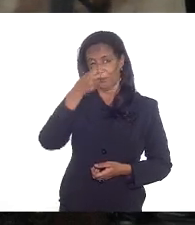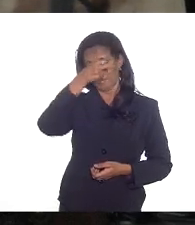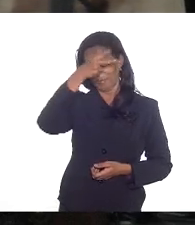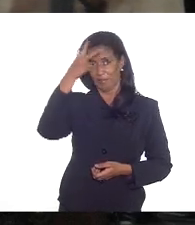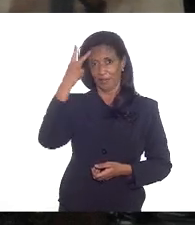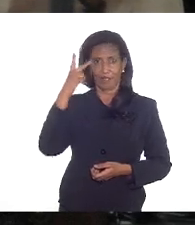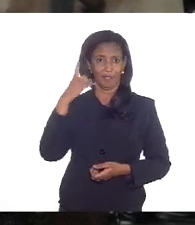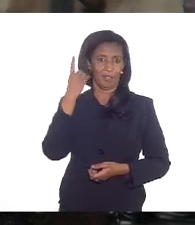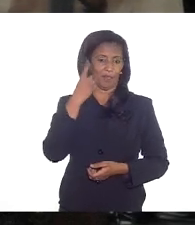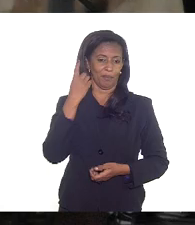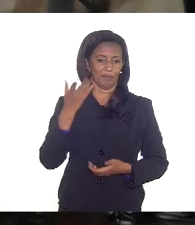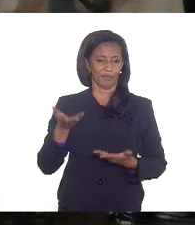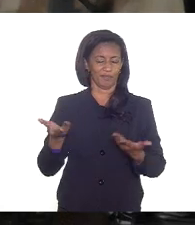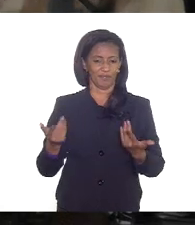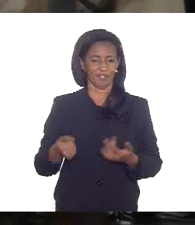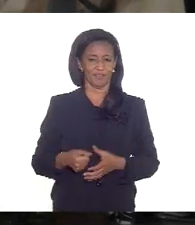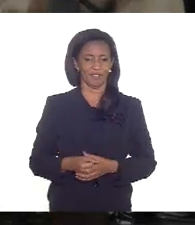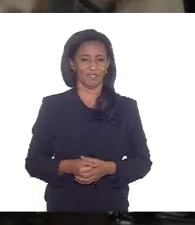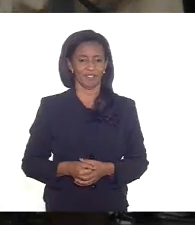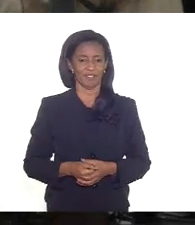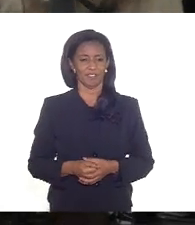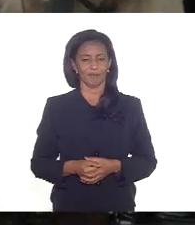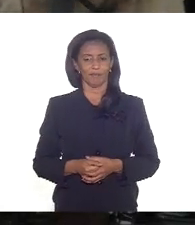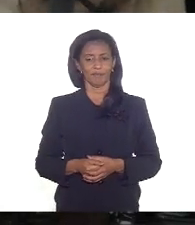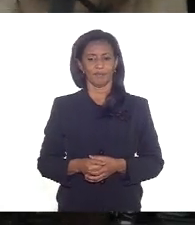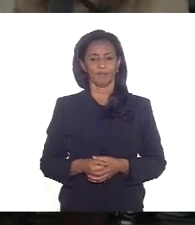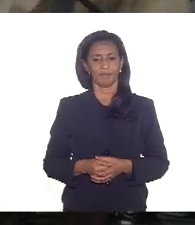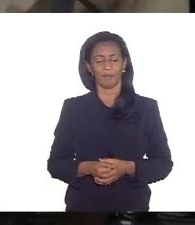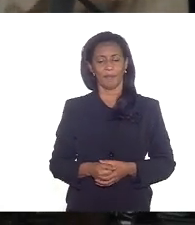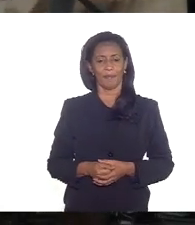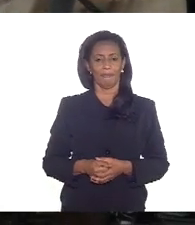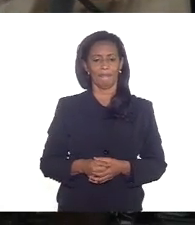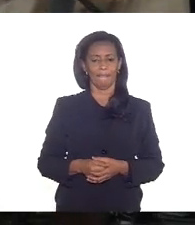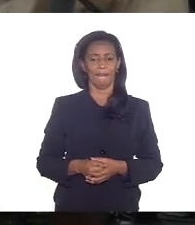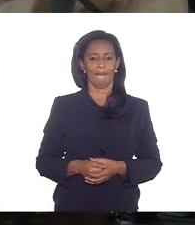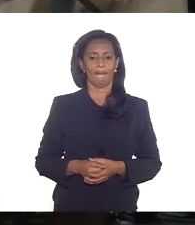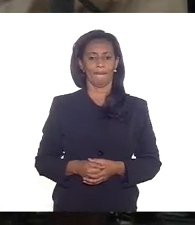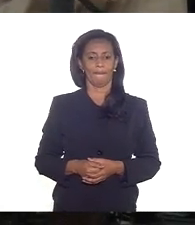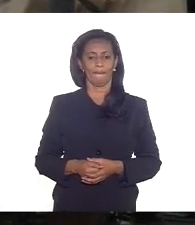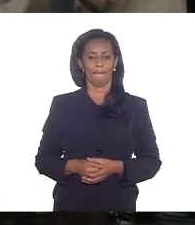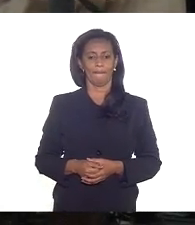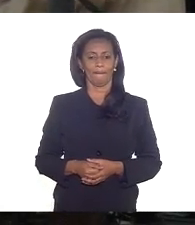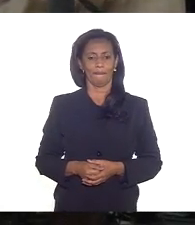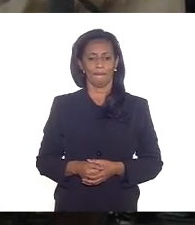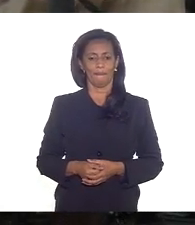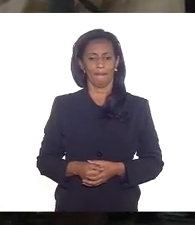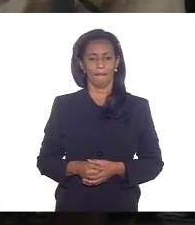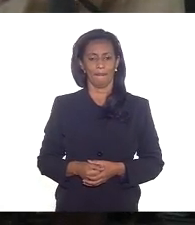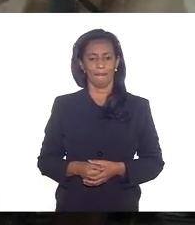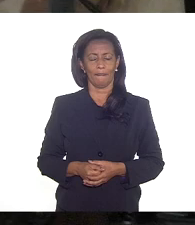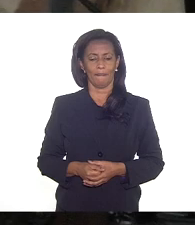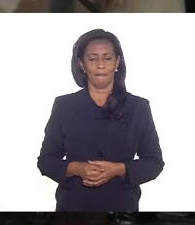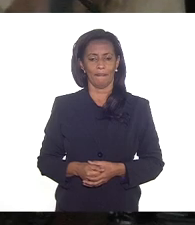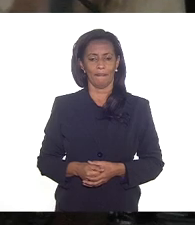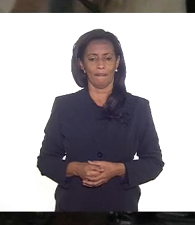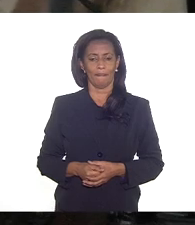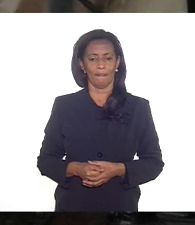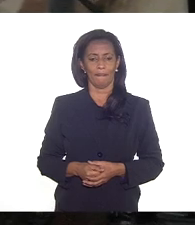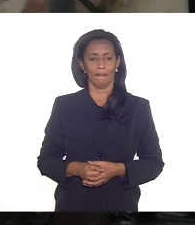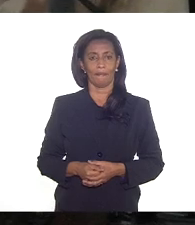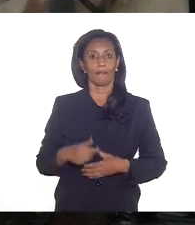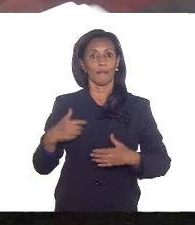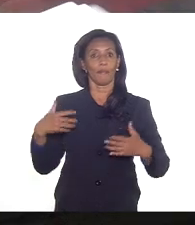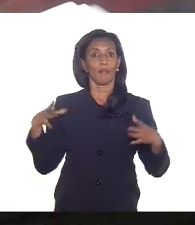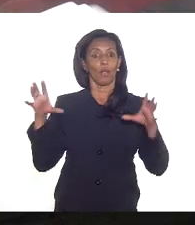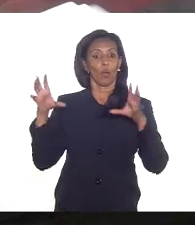à tarde seja bem-vinda essa de nada o presidente a tia eu vou beijar no grupo mas não gostaria